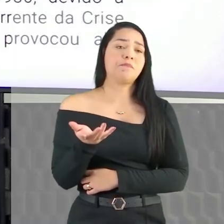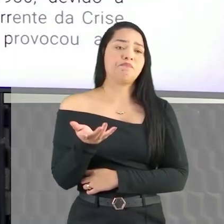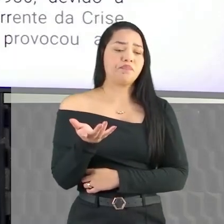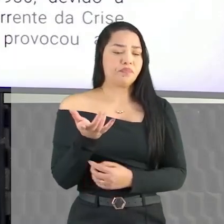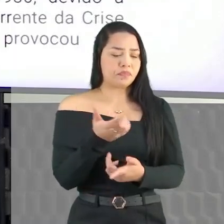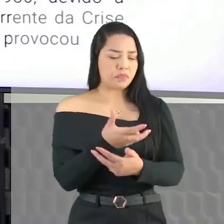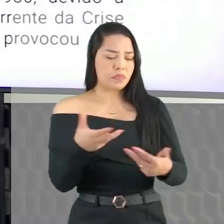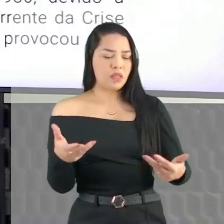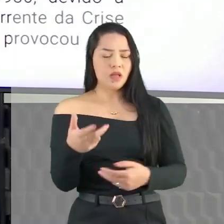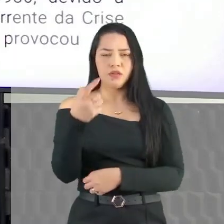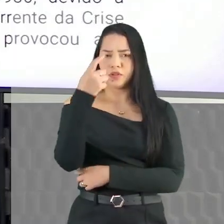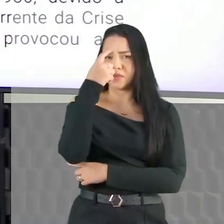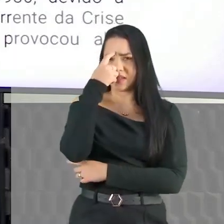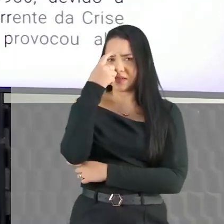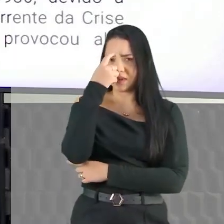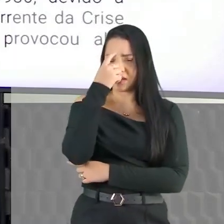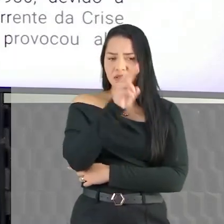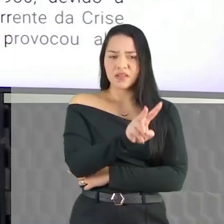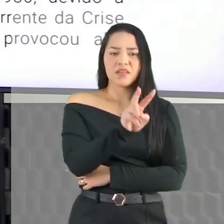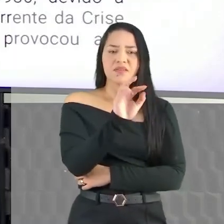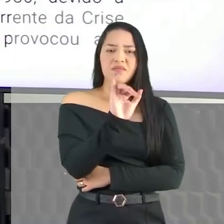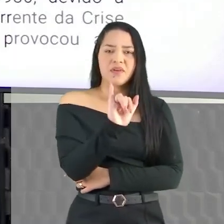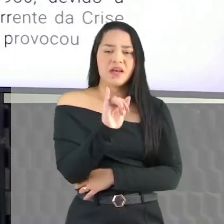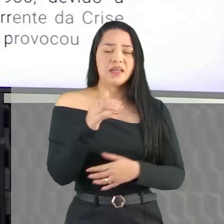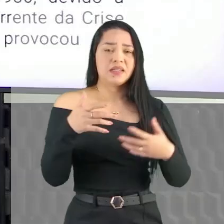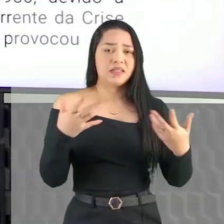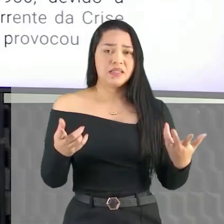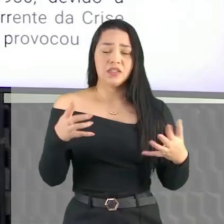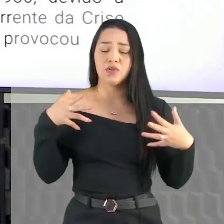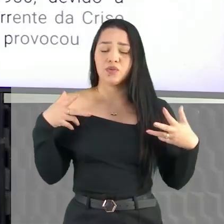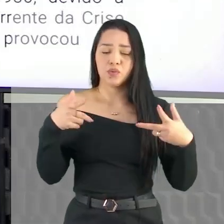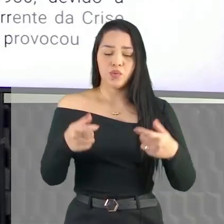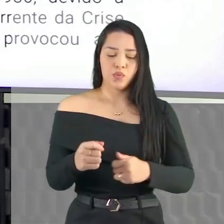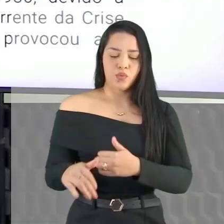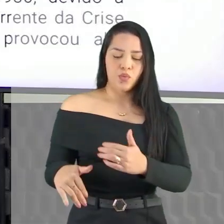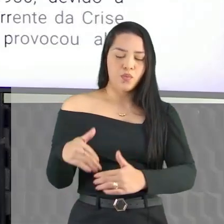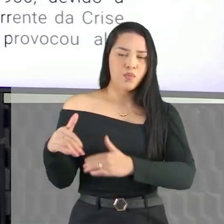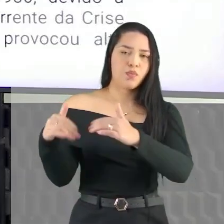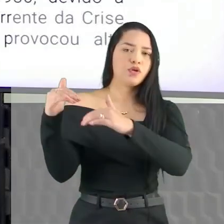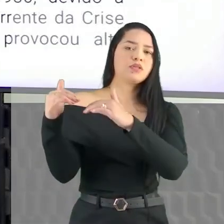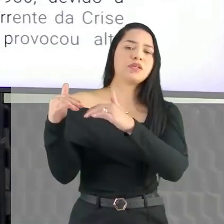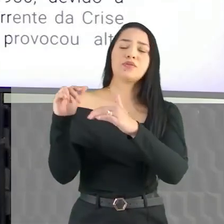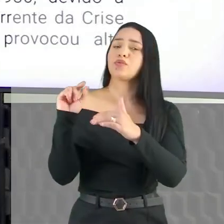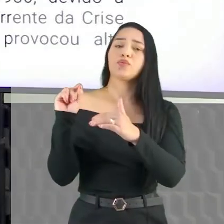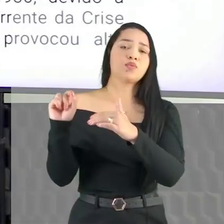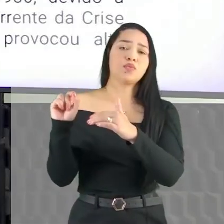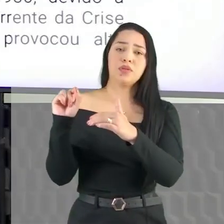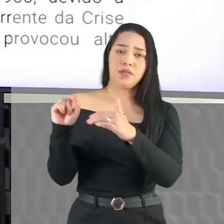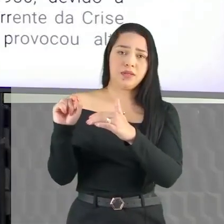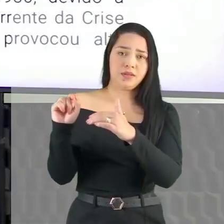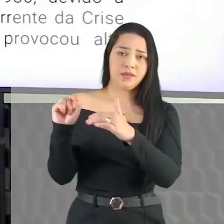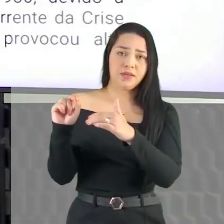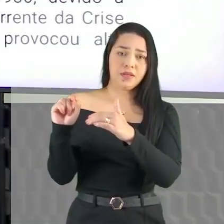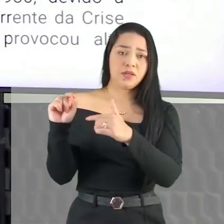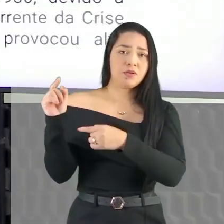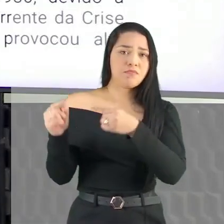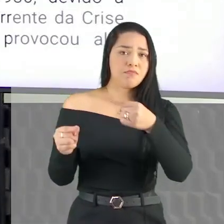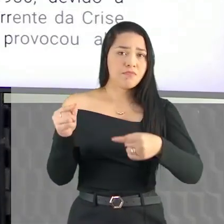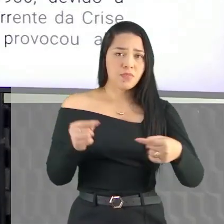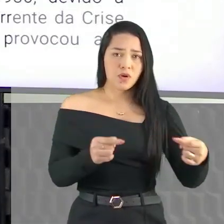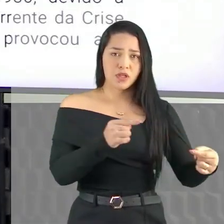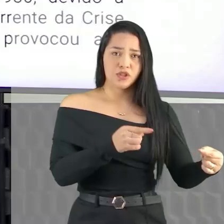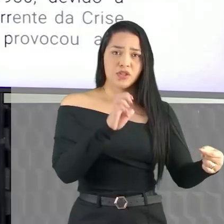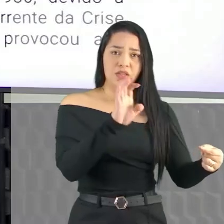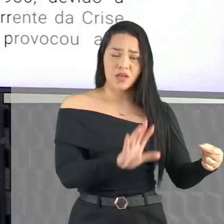chuva aí de pensamentos que vão povoar todo o processo, né, de política